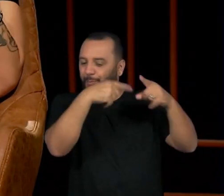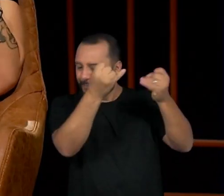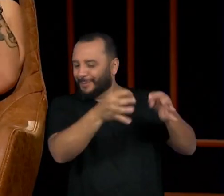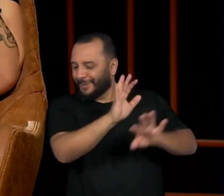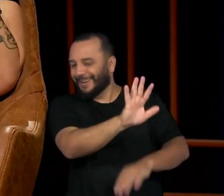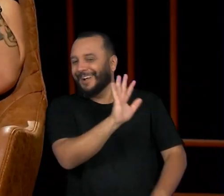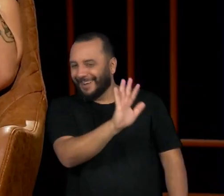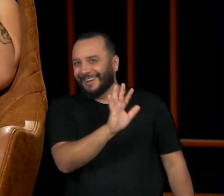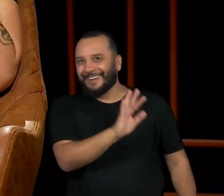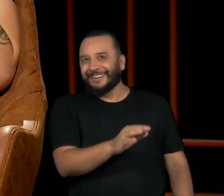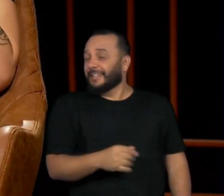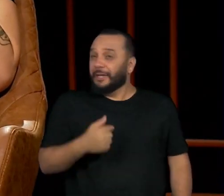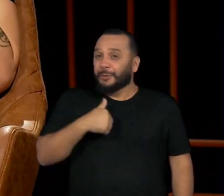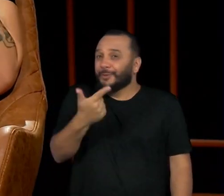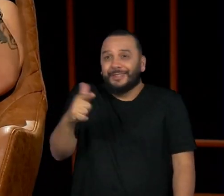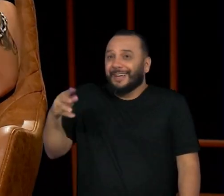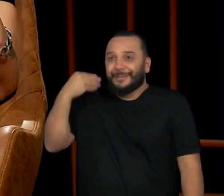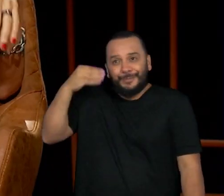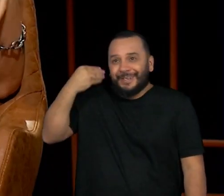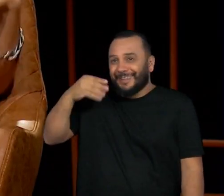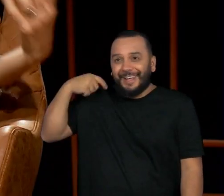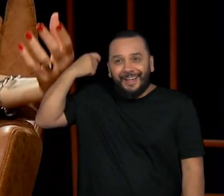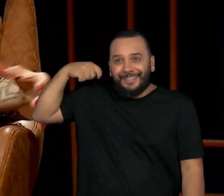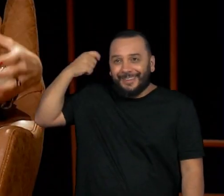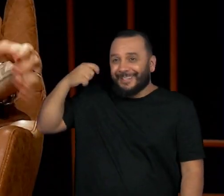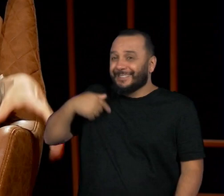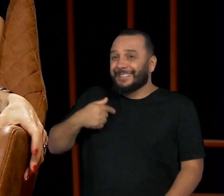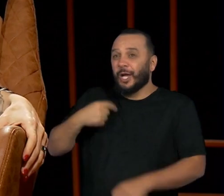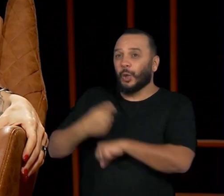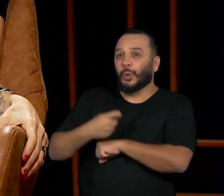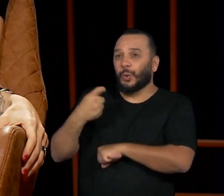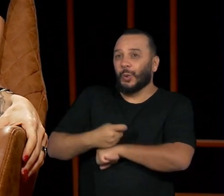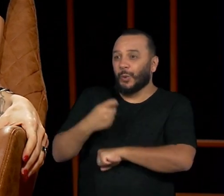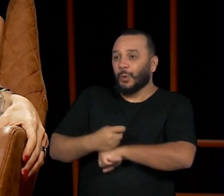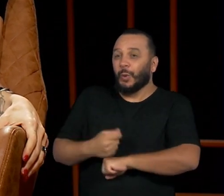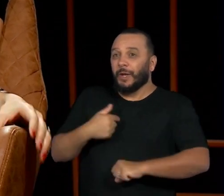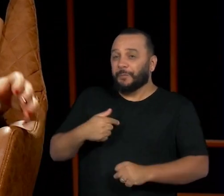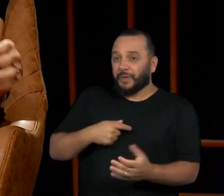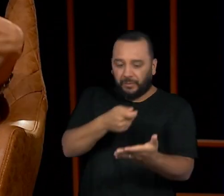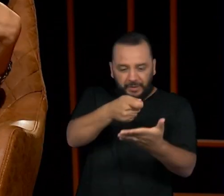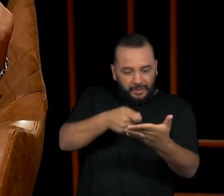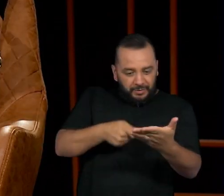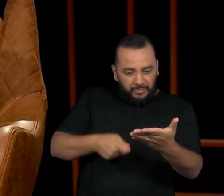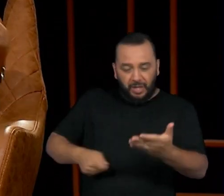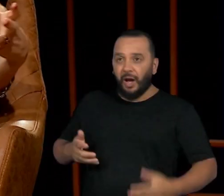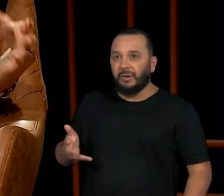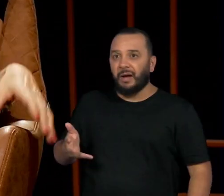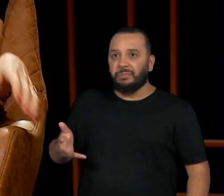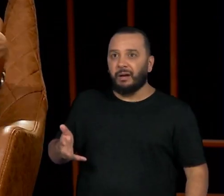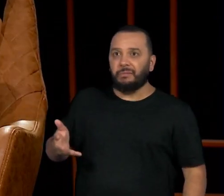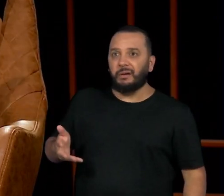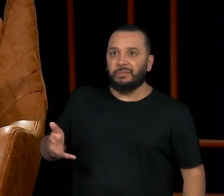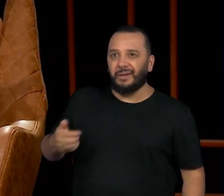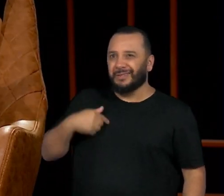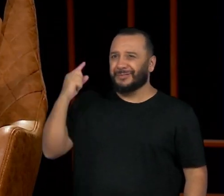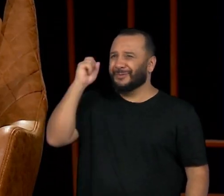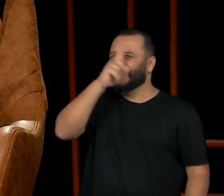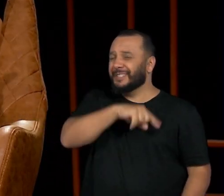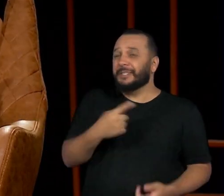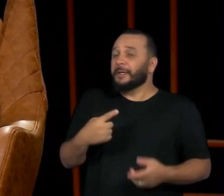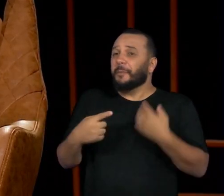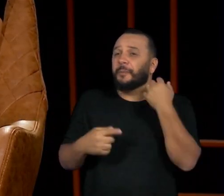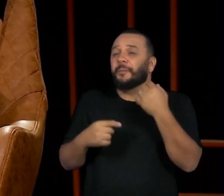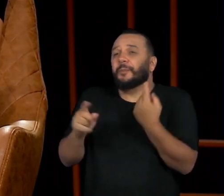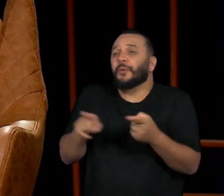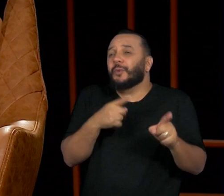porque há controvérsias. Cara, eu não tenho mesmo, assim, eu sou muito dura, é terrível quando eu tenho que falar um texto, assim, eu não sei o que é. A música é muito espontânea